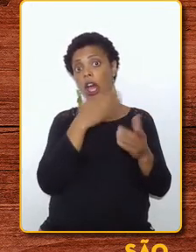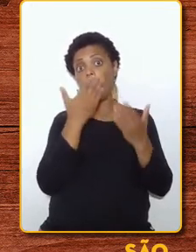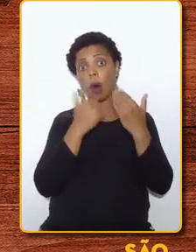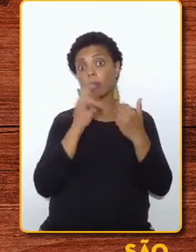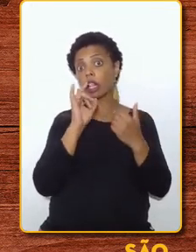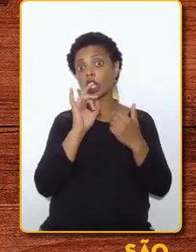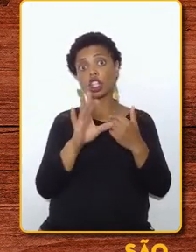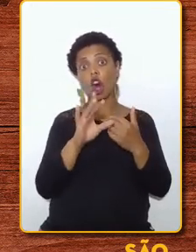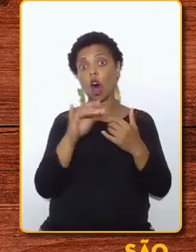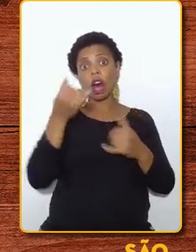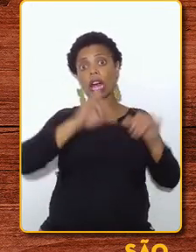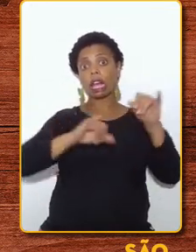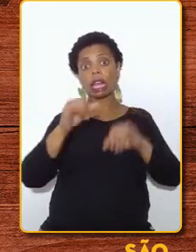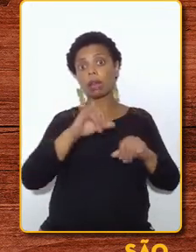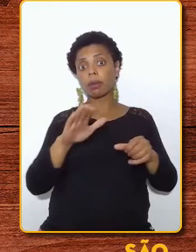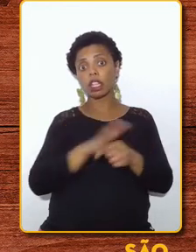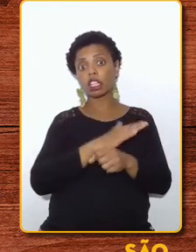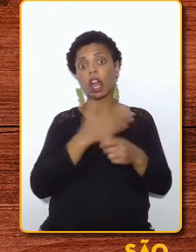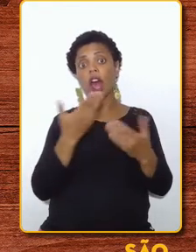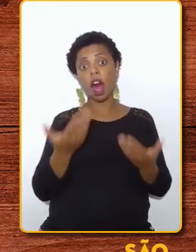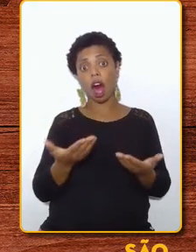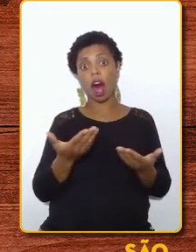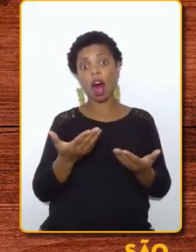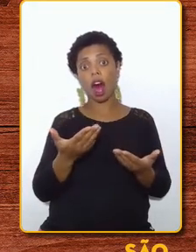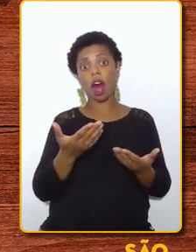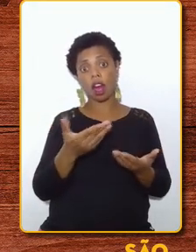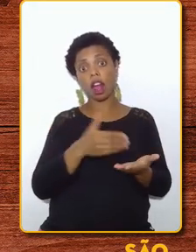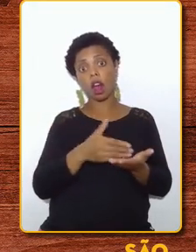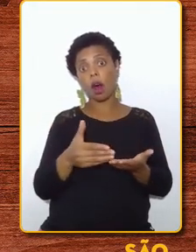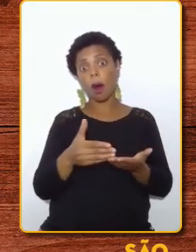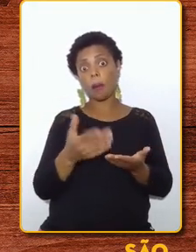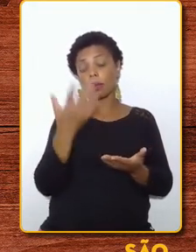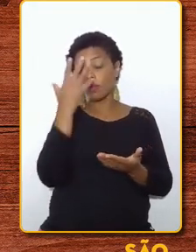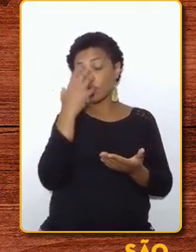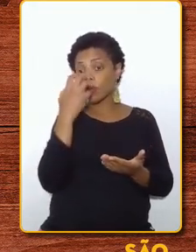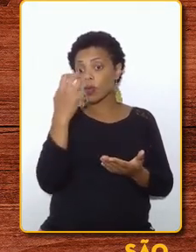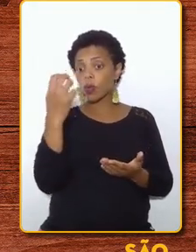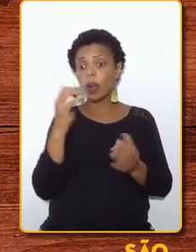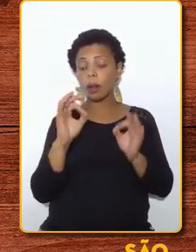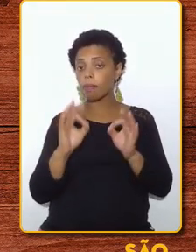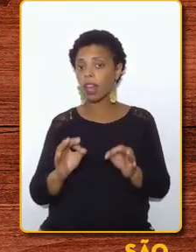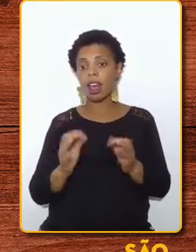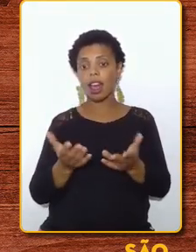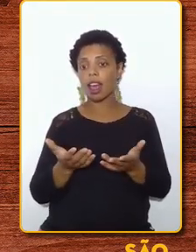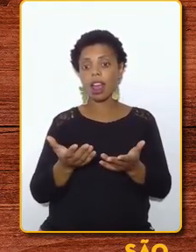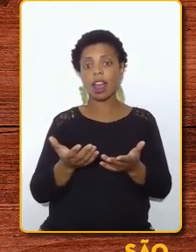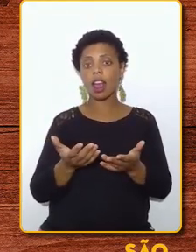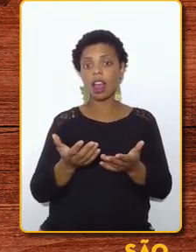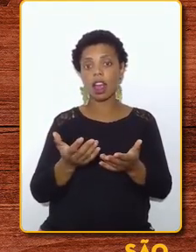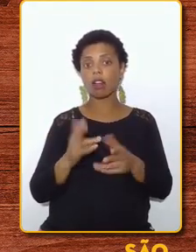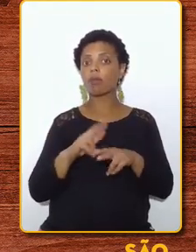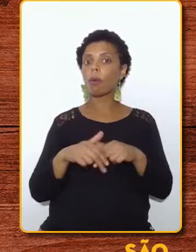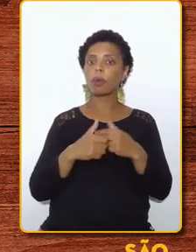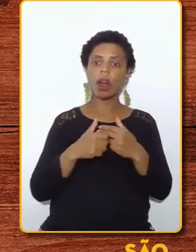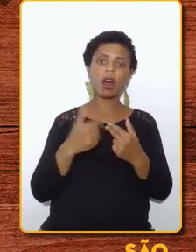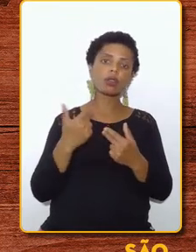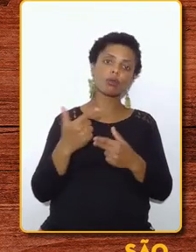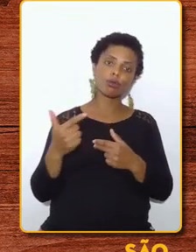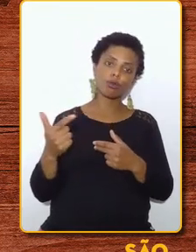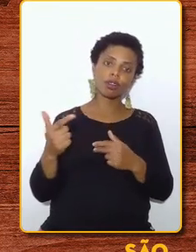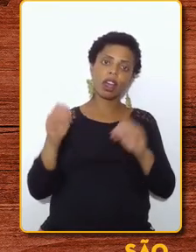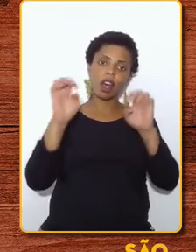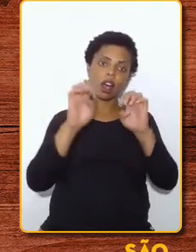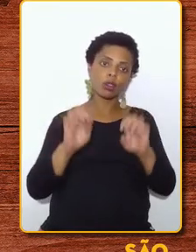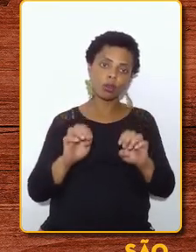e muitas vezes ele vira objeto de desejo mesmo desse, ou pela falta de infraestrutura, né? Se uma família não